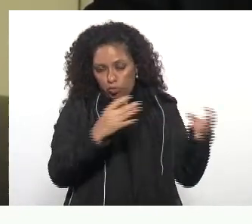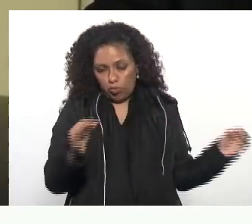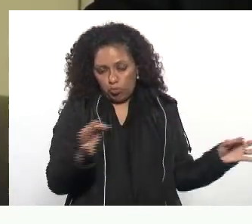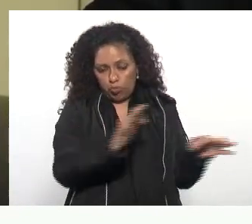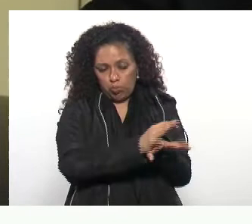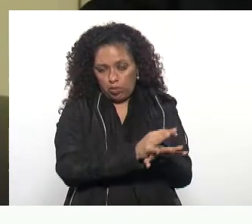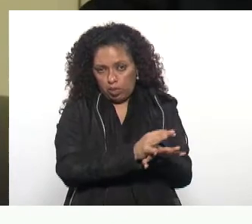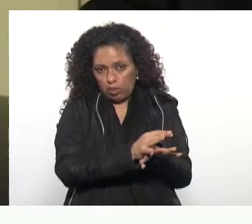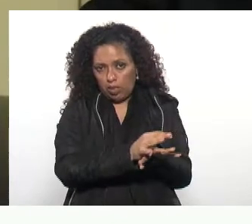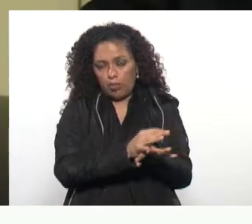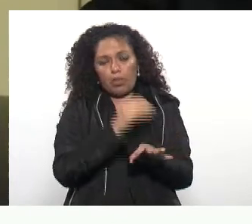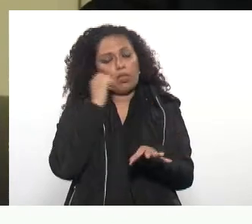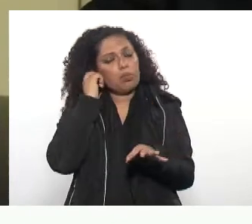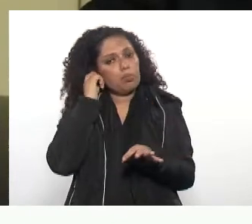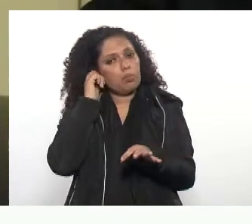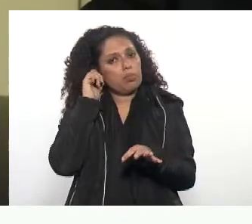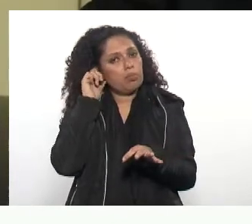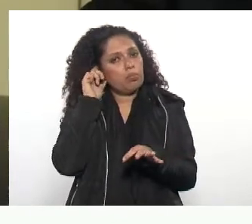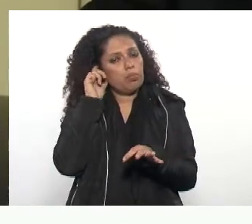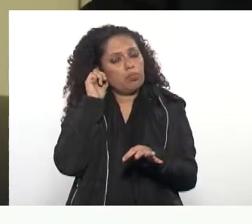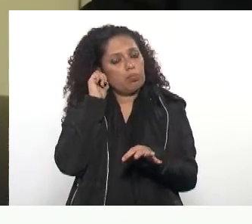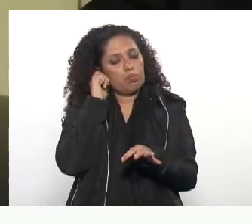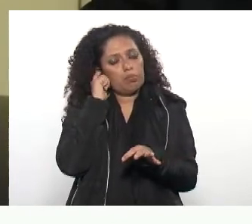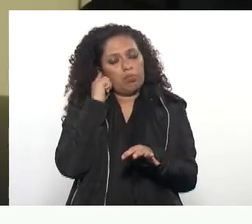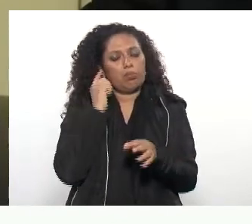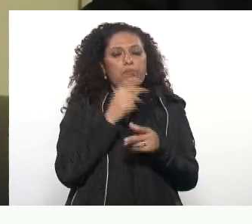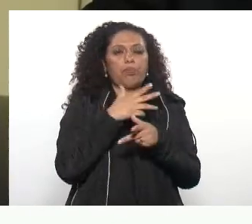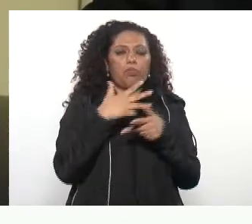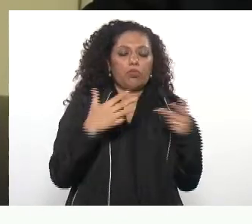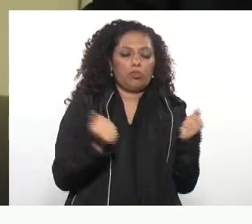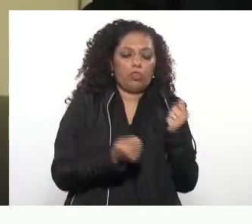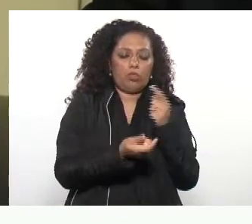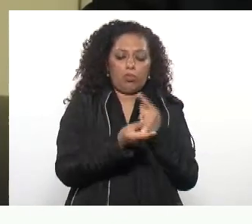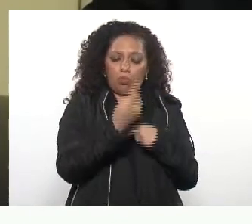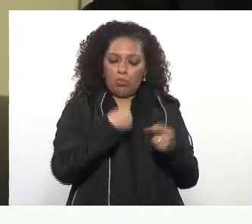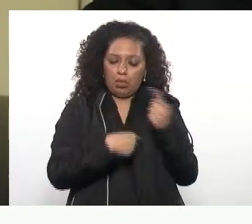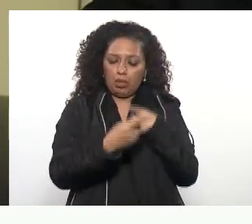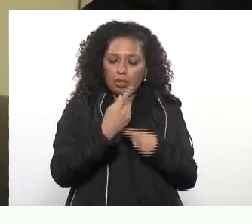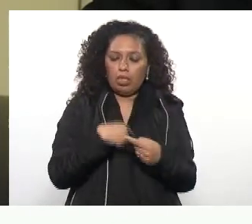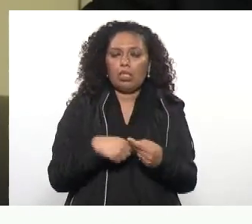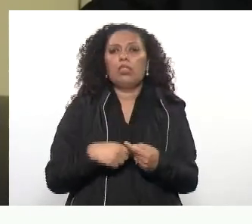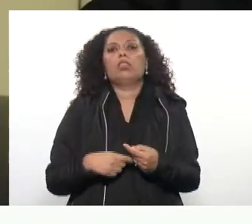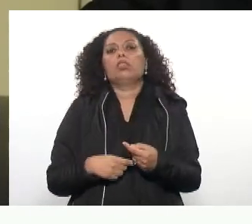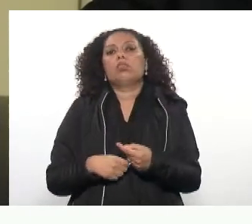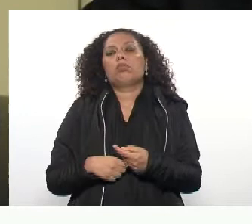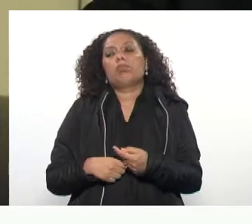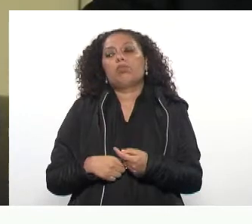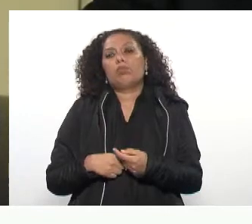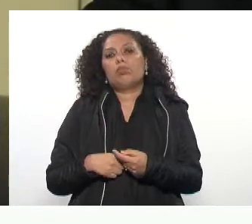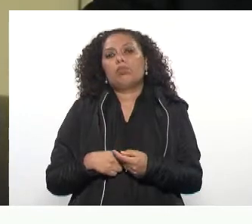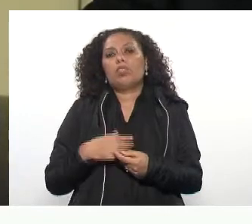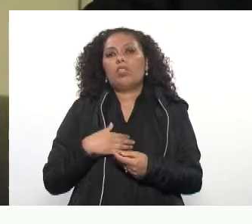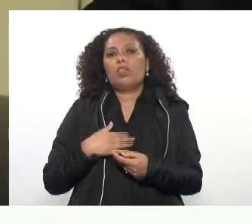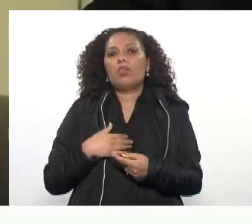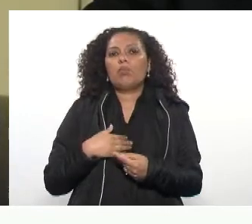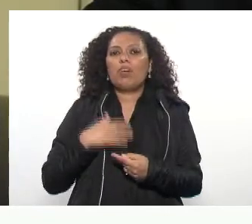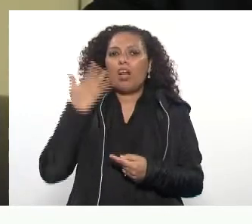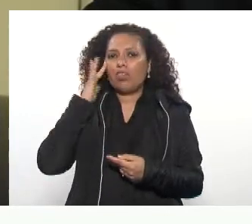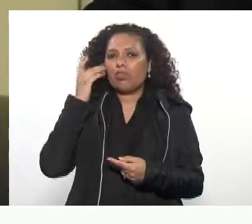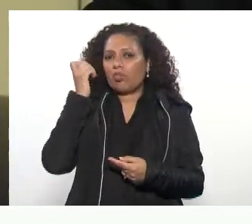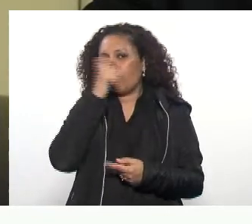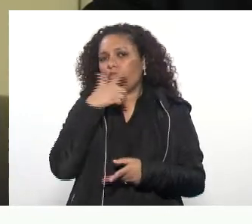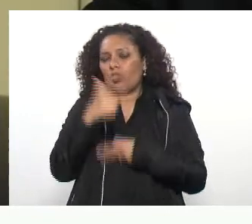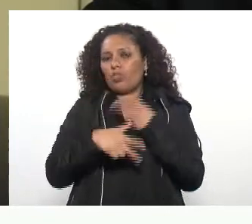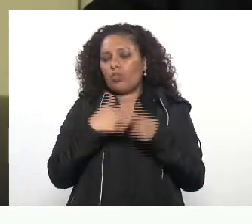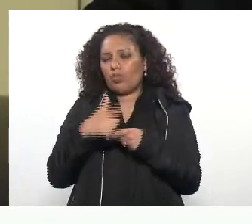concluamos com o Tribunal algumas prerrogativas exigidas por eles. Então, me encontro com uma certa